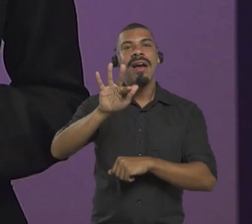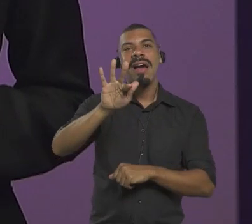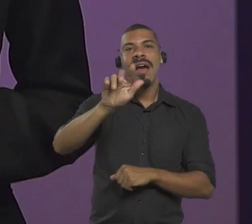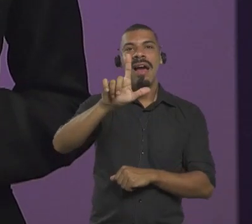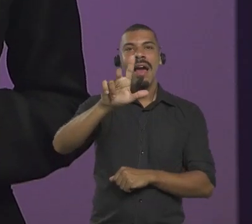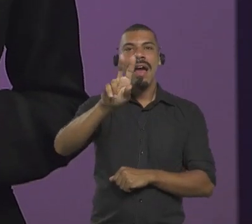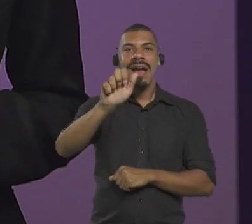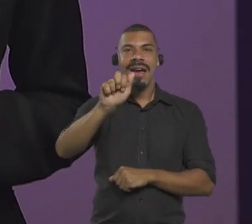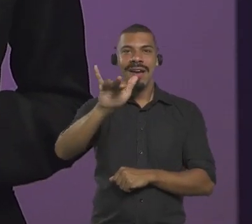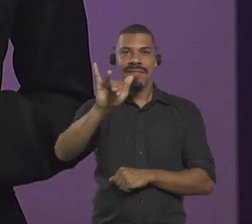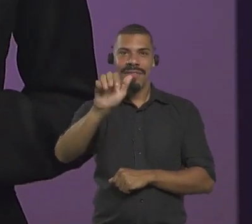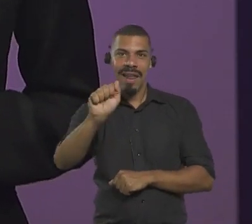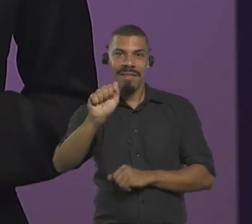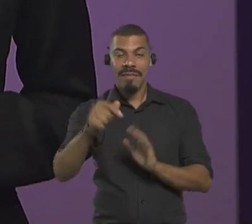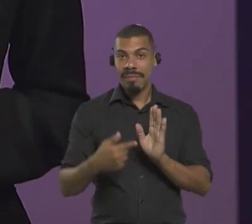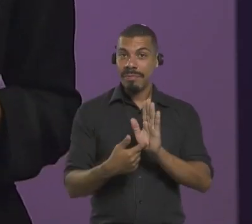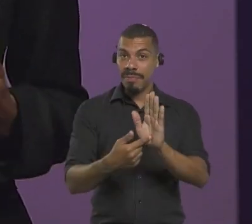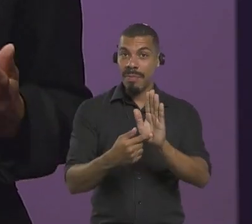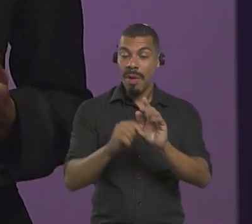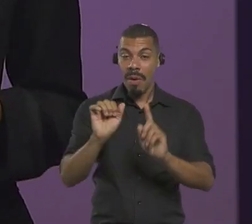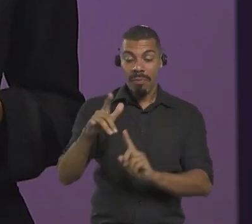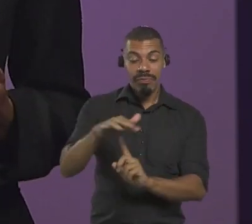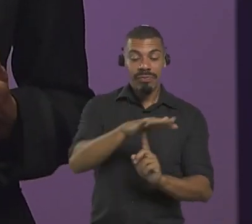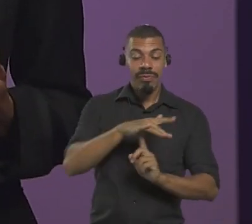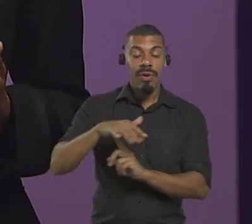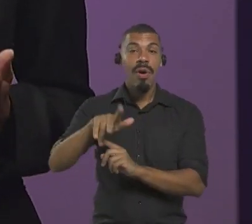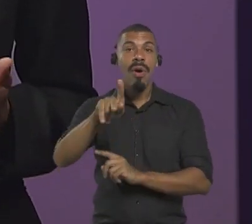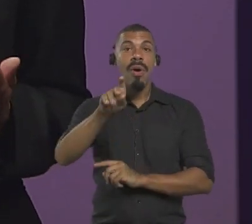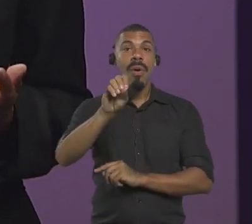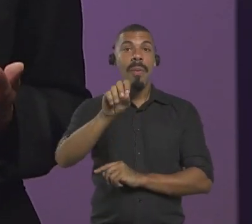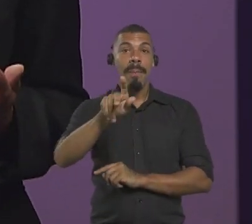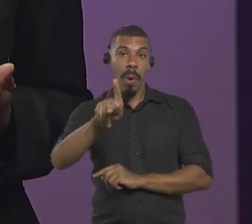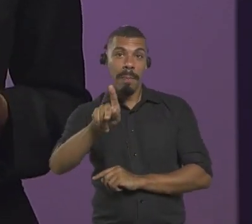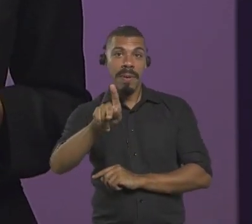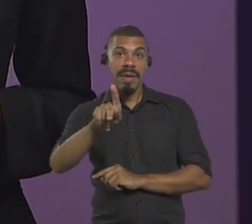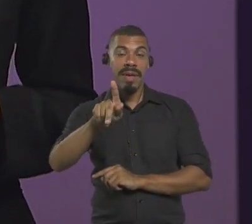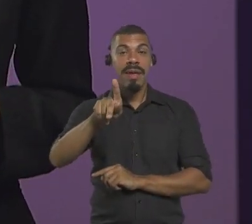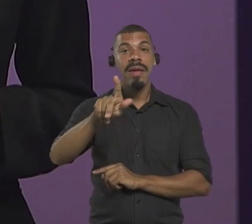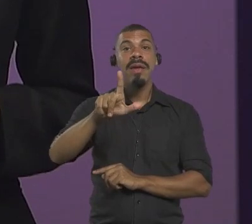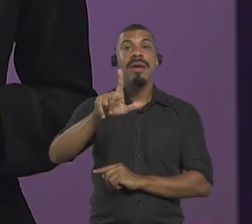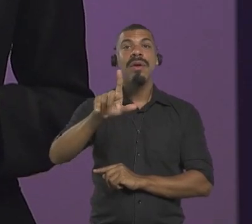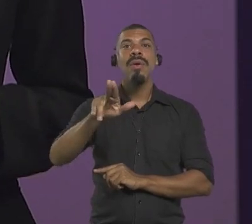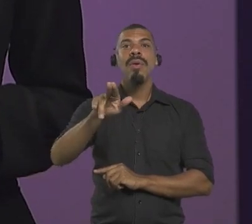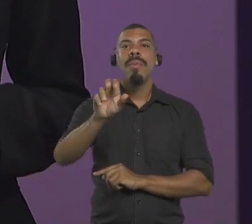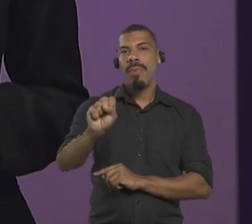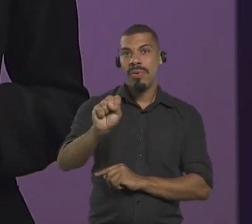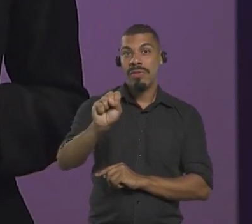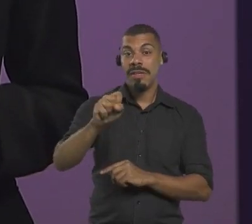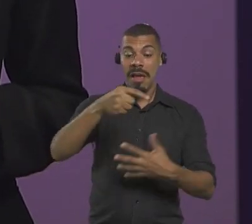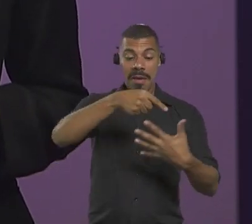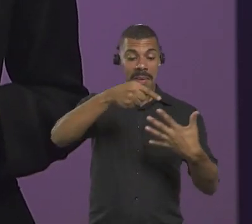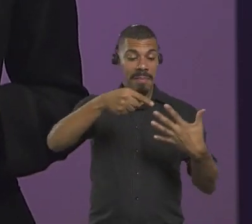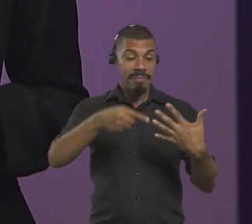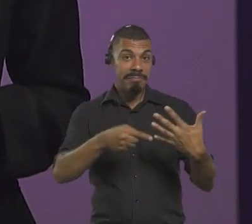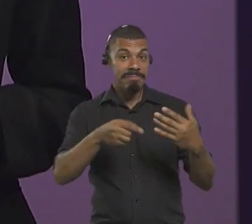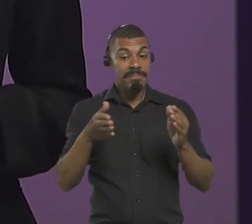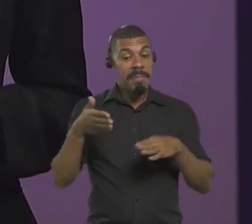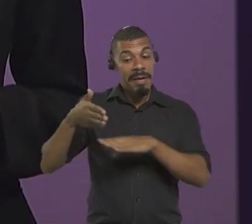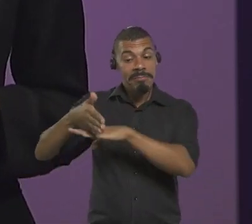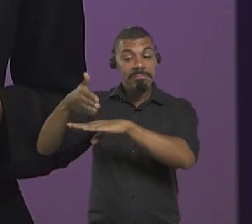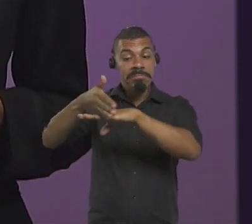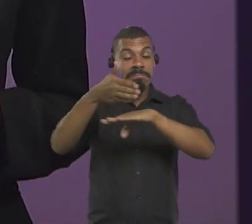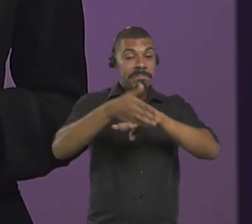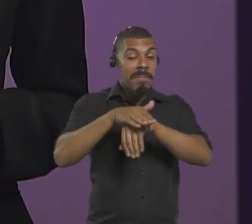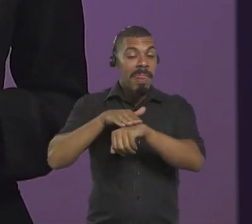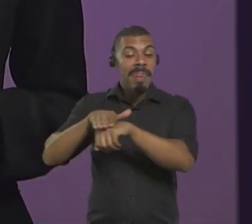Durante, criadora da feira Pop Plus. E também temos a Alexandre Gurgel, Marcela Cotatti e Dani Lima participando desse